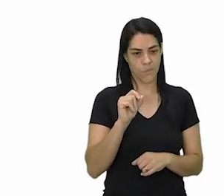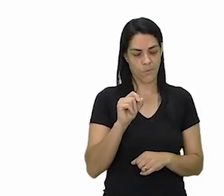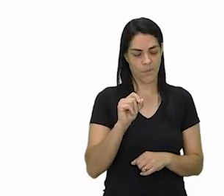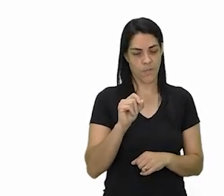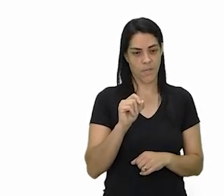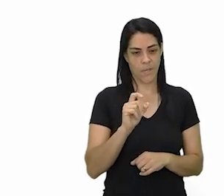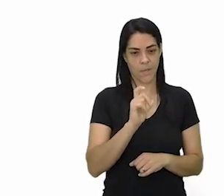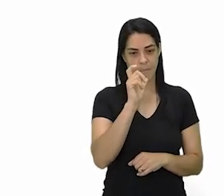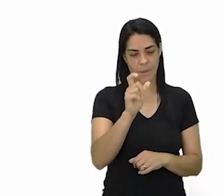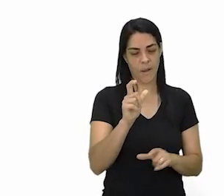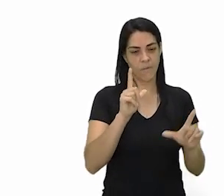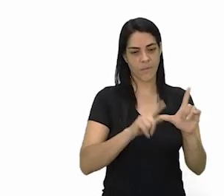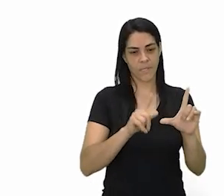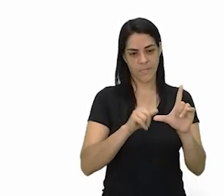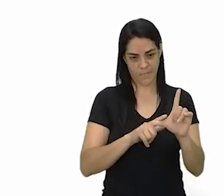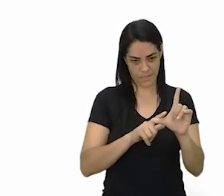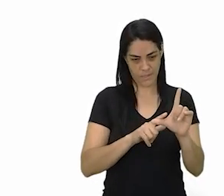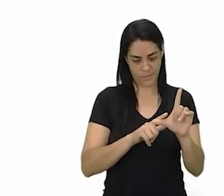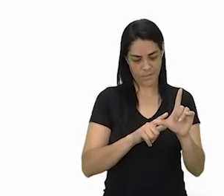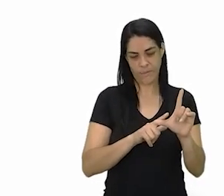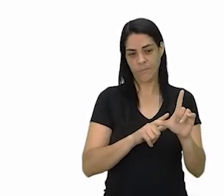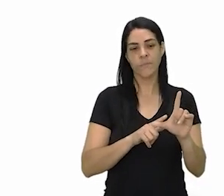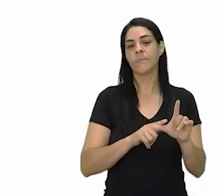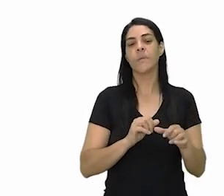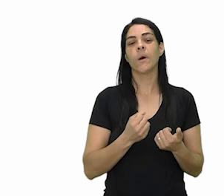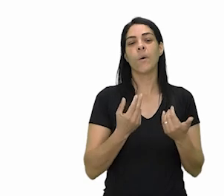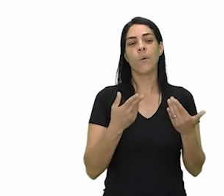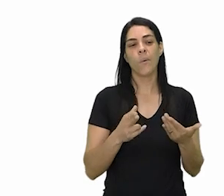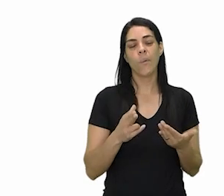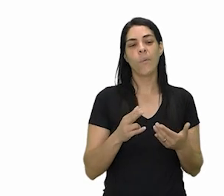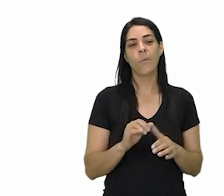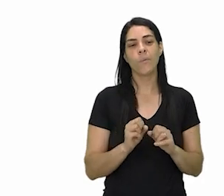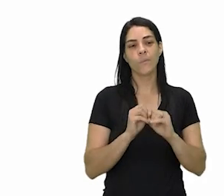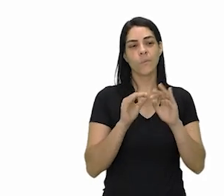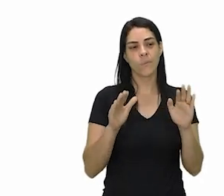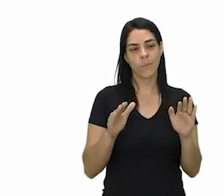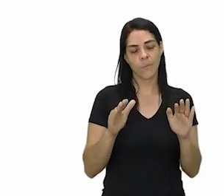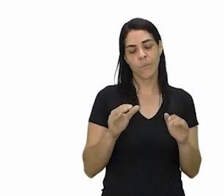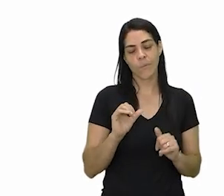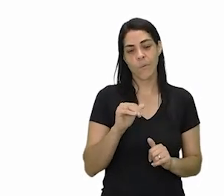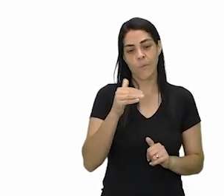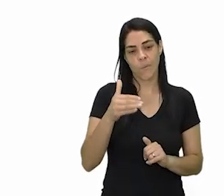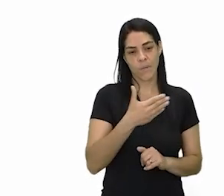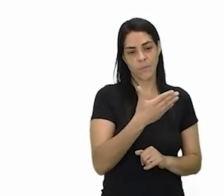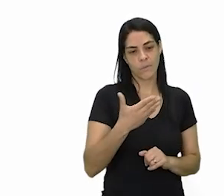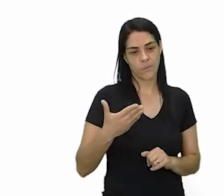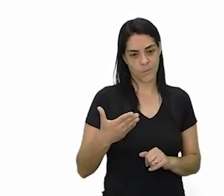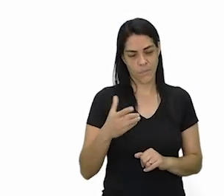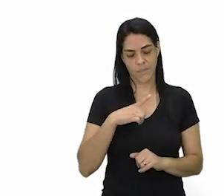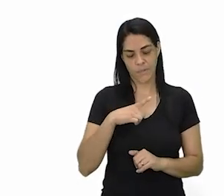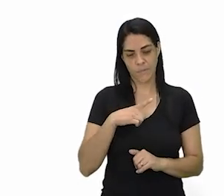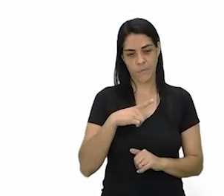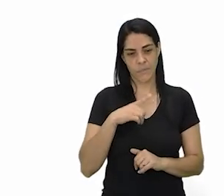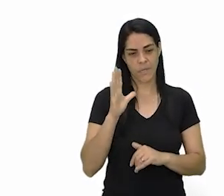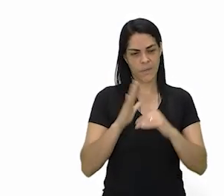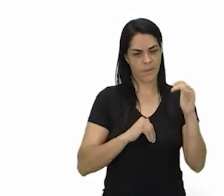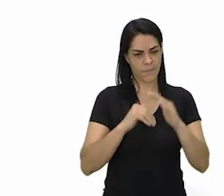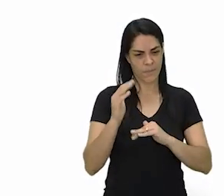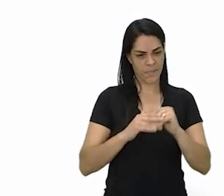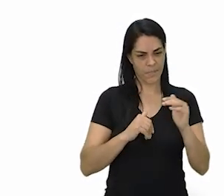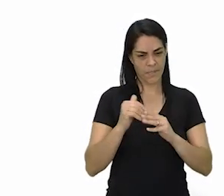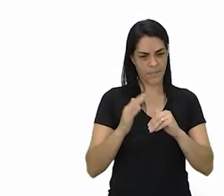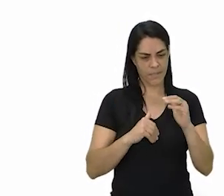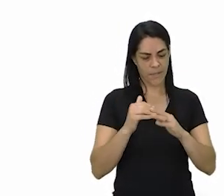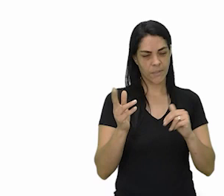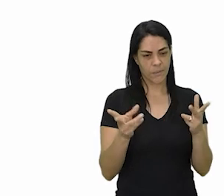multiletramentos ou multiplicidade semiótica. No entanto, quando nas habilidades a gente vê